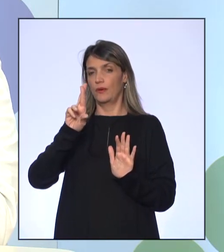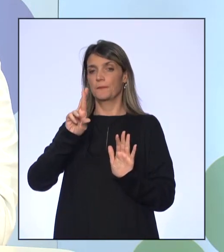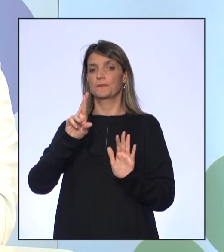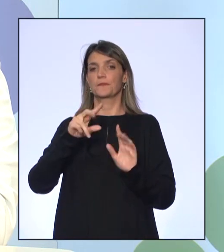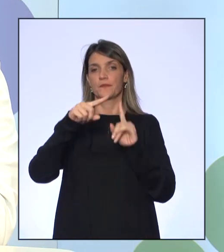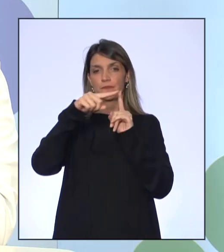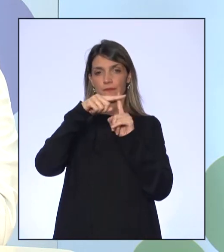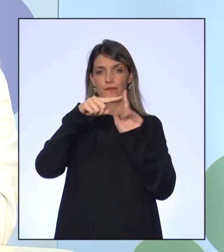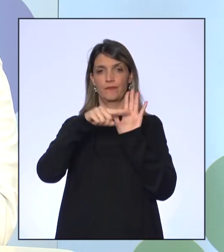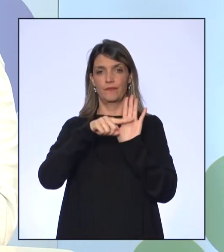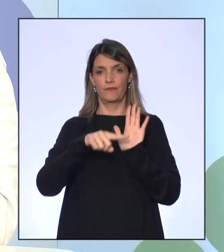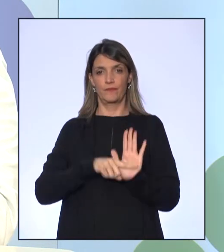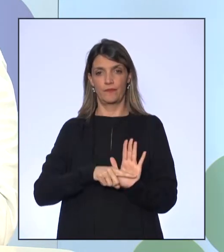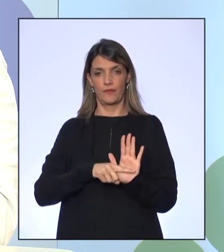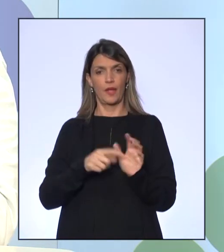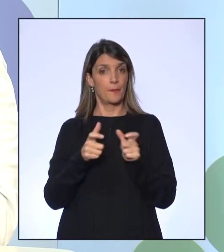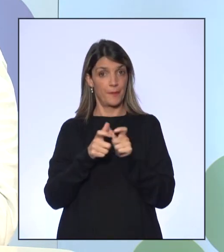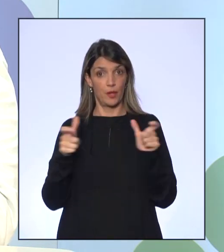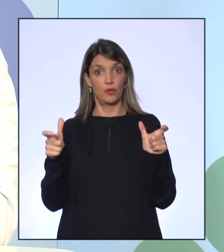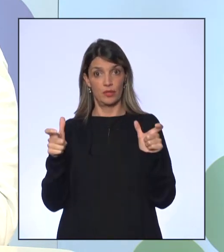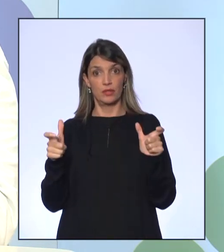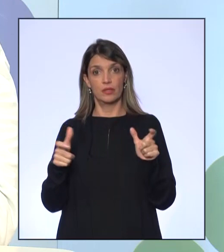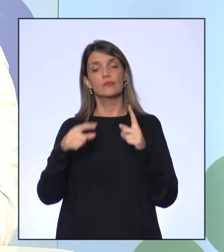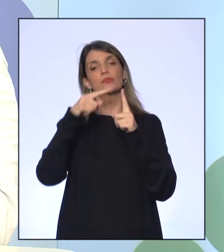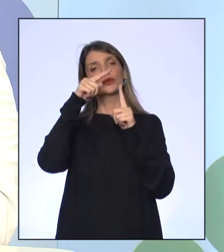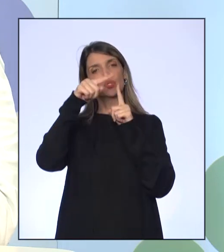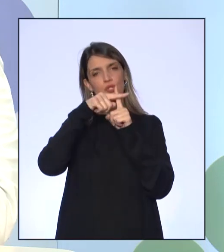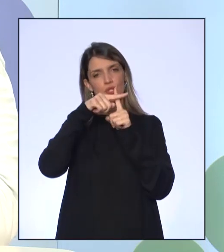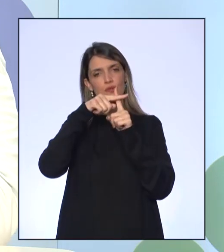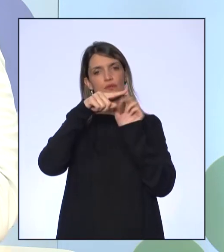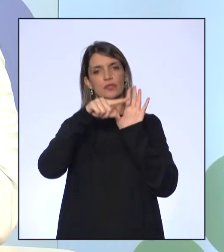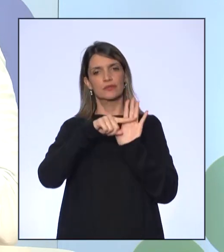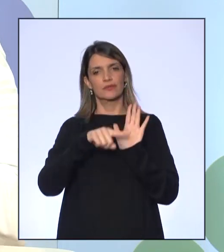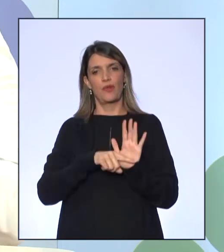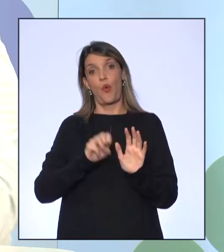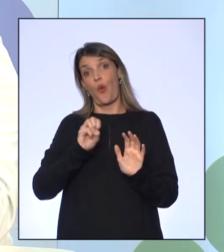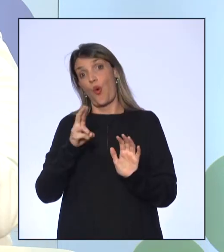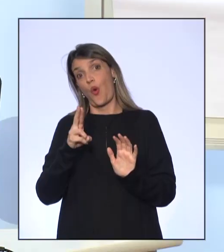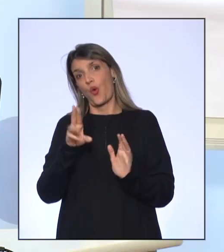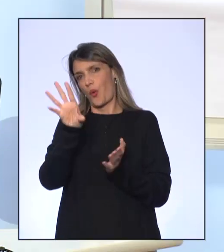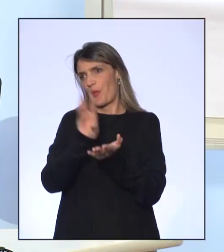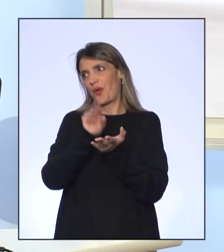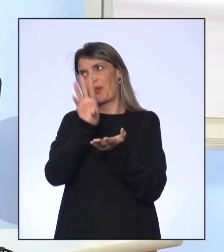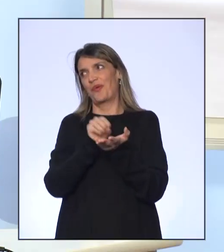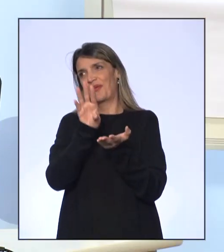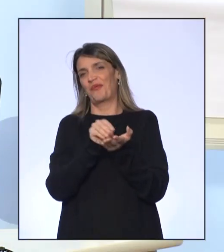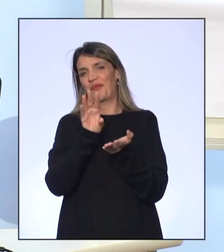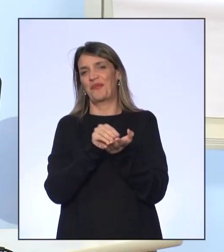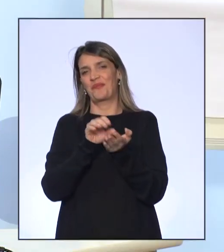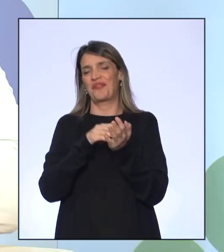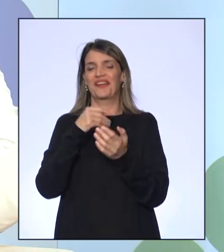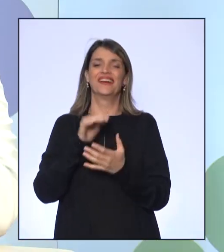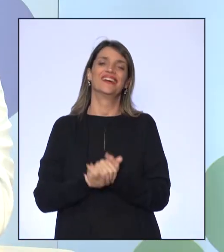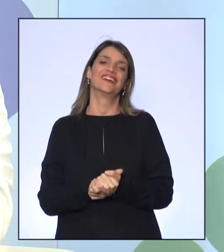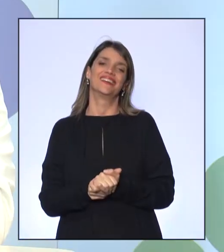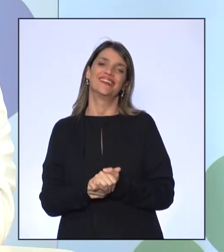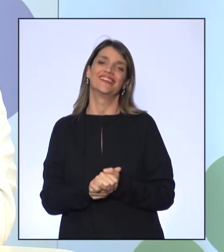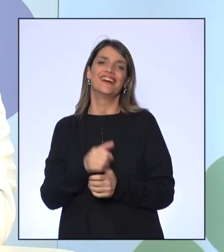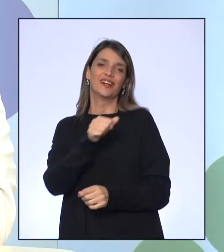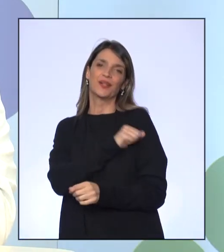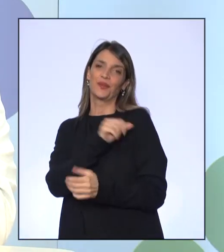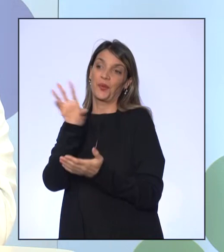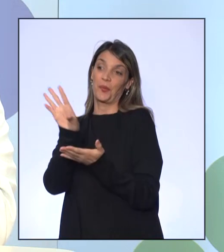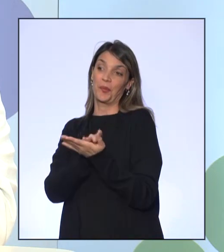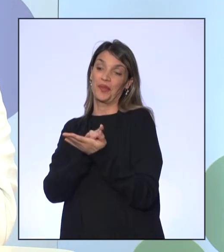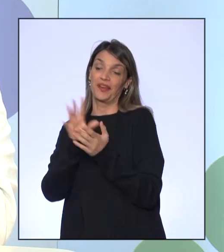positivo negativo negativo então a maioria seguiu essa linha ou um copiou do outro né e normalmente vai vai